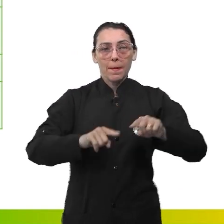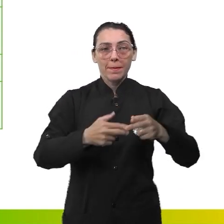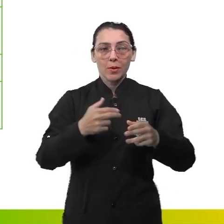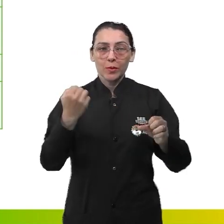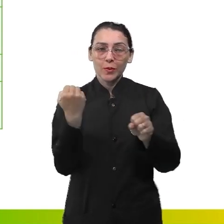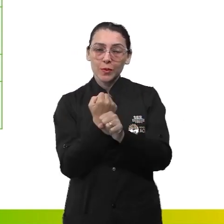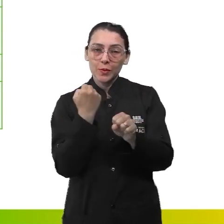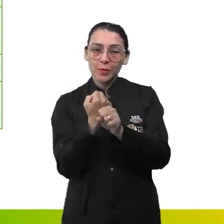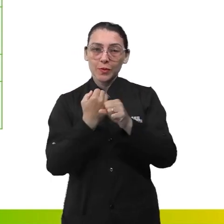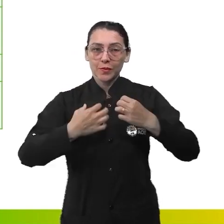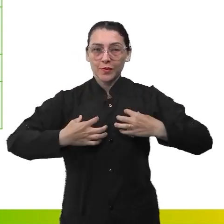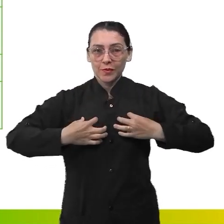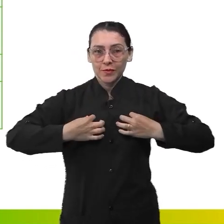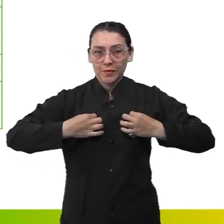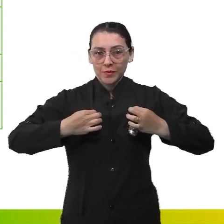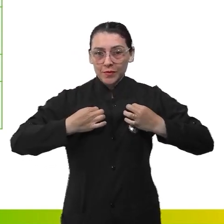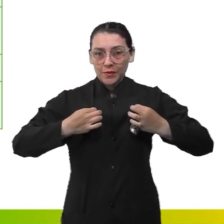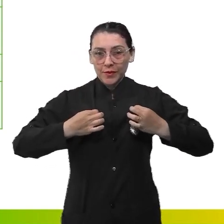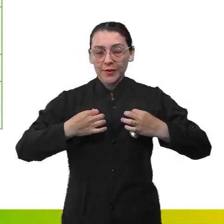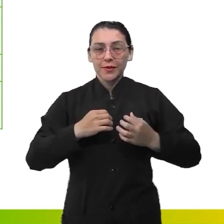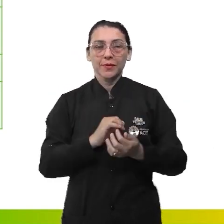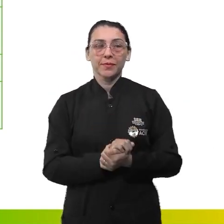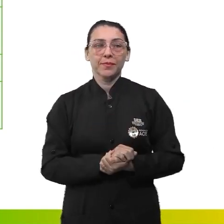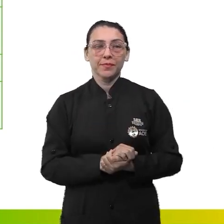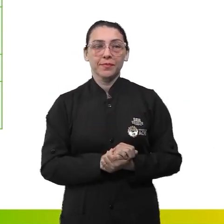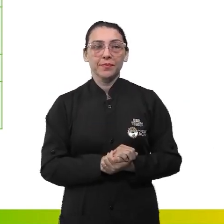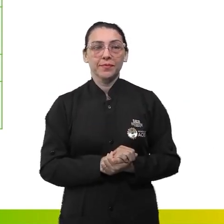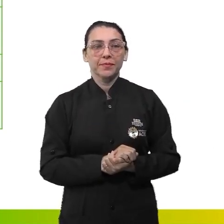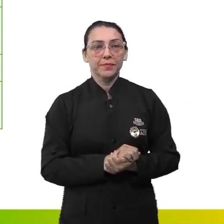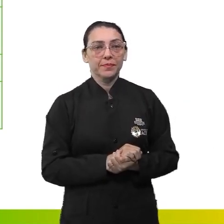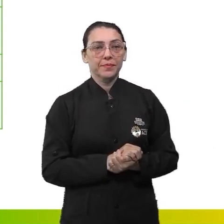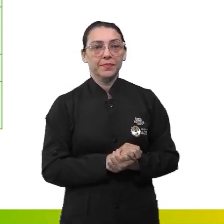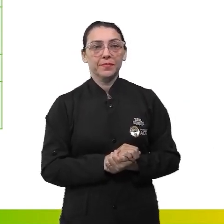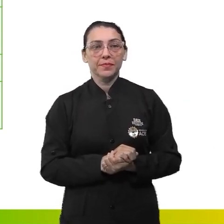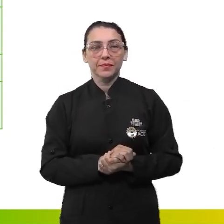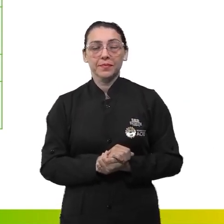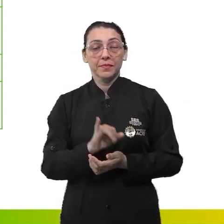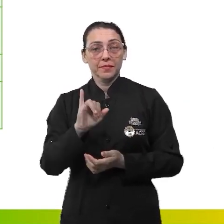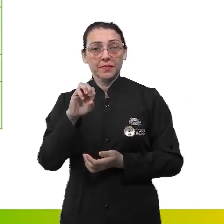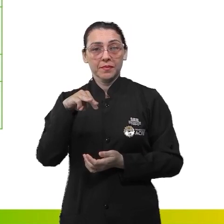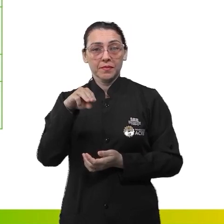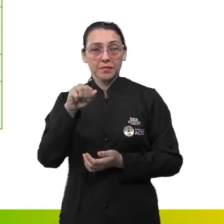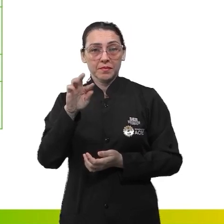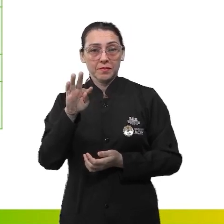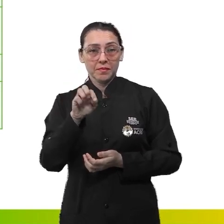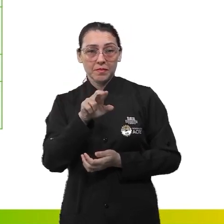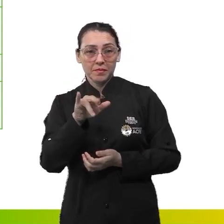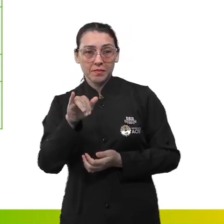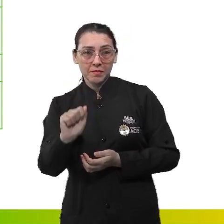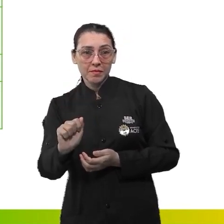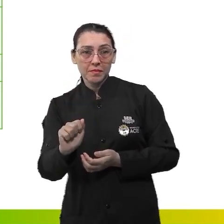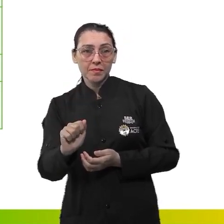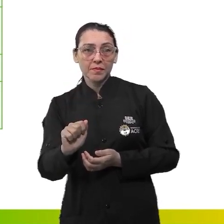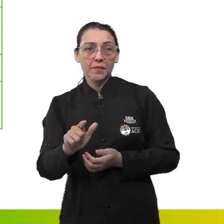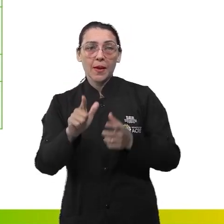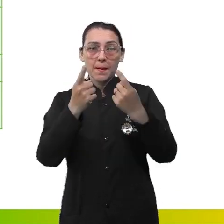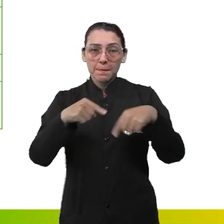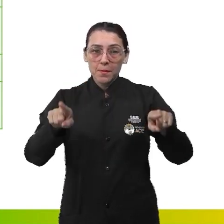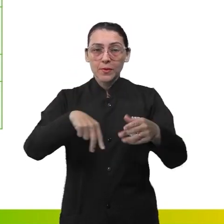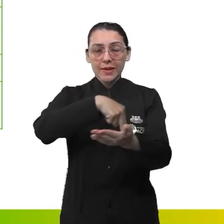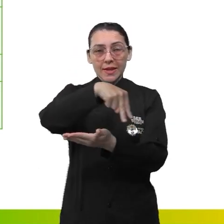material: objetos, construções, vestimentas. Exemplos de cultura